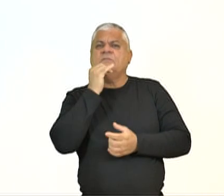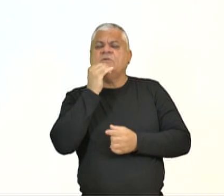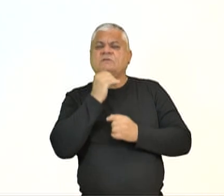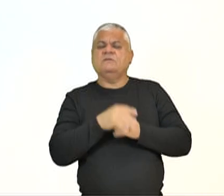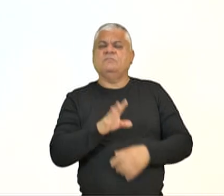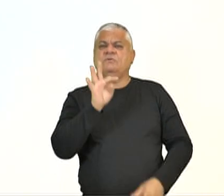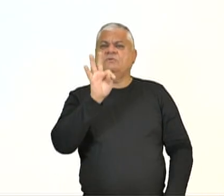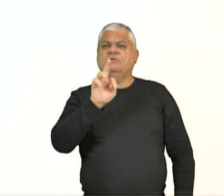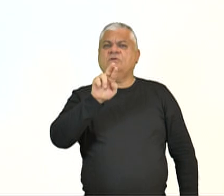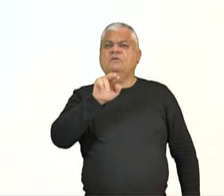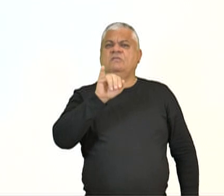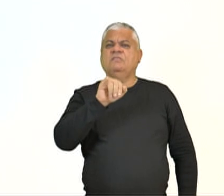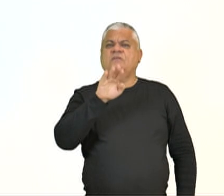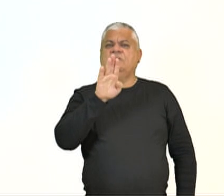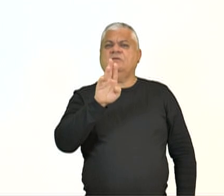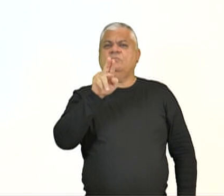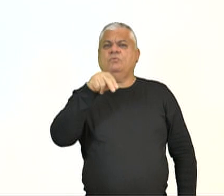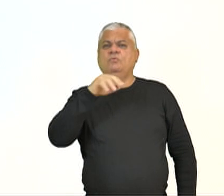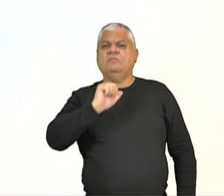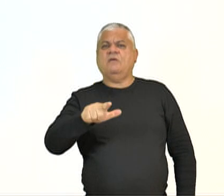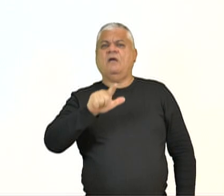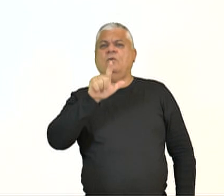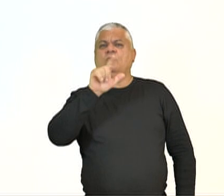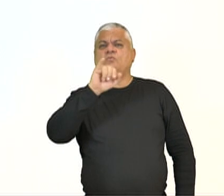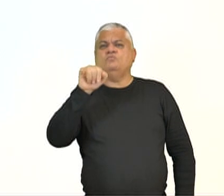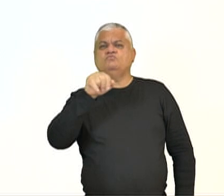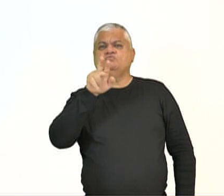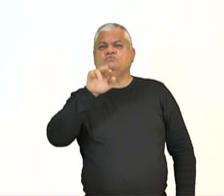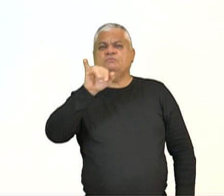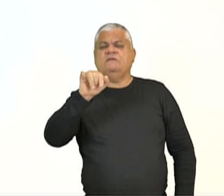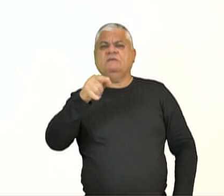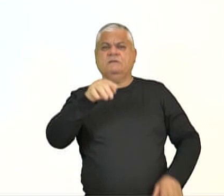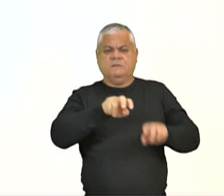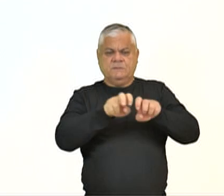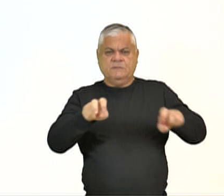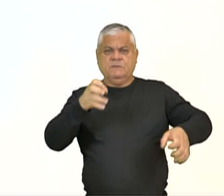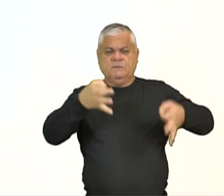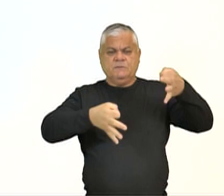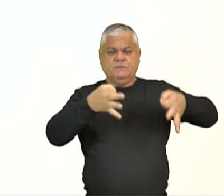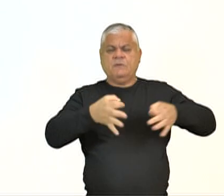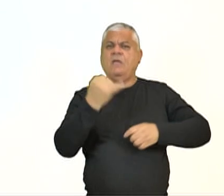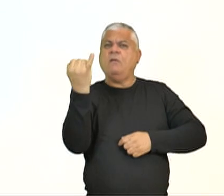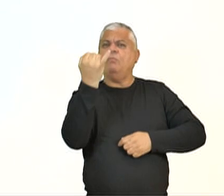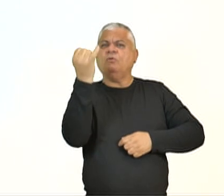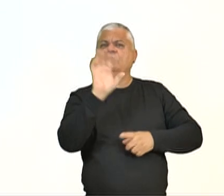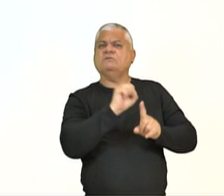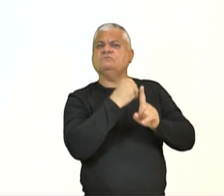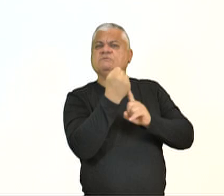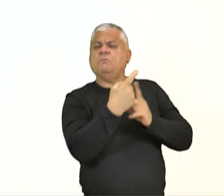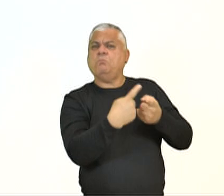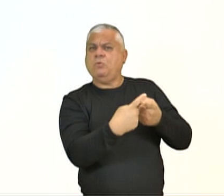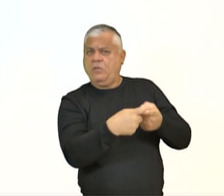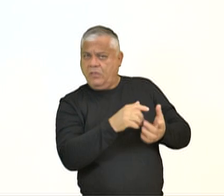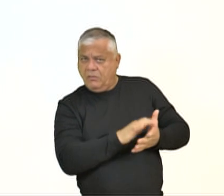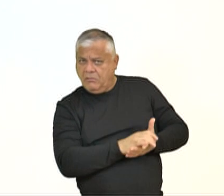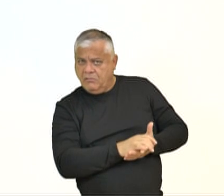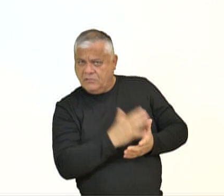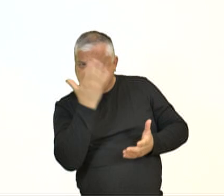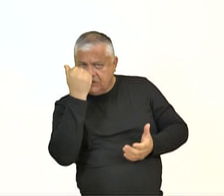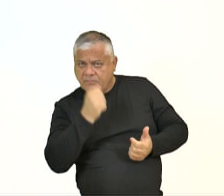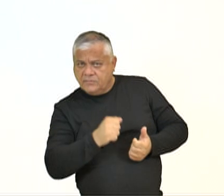tribunal do júri? Por que o tribunal do júri é importante para a sociedade? Né? São algumas